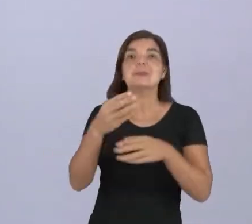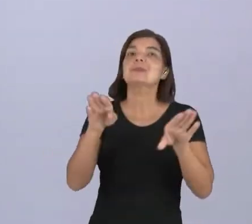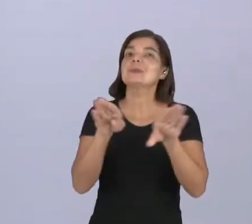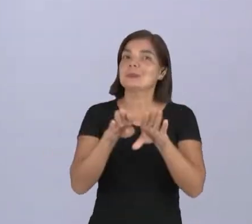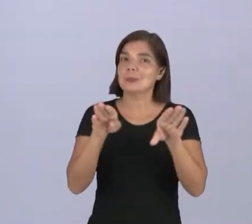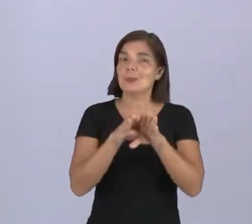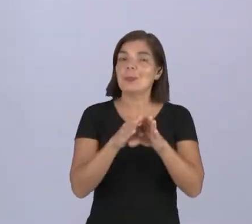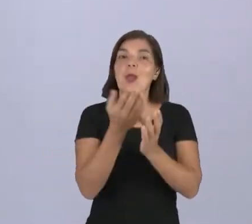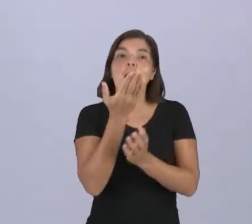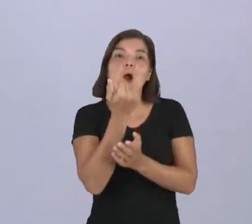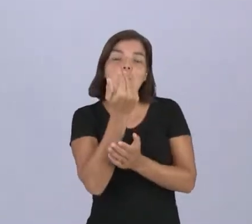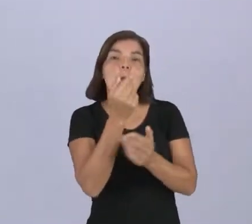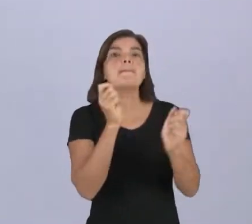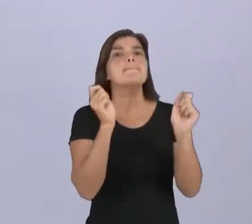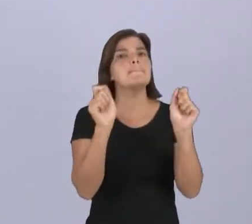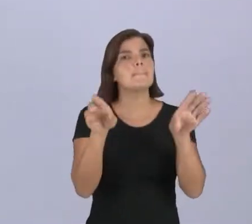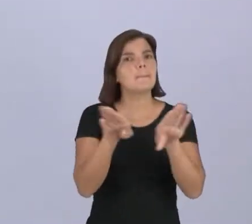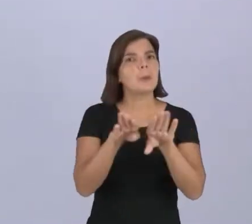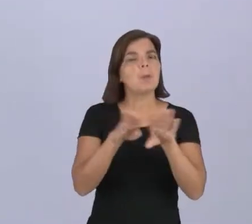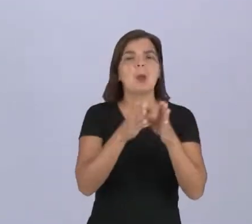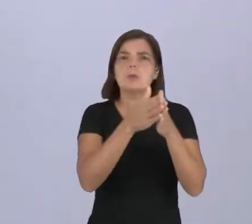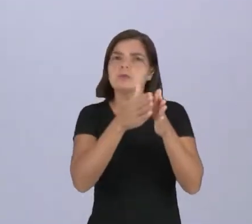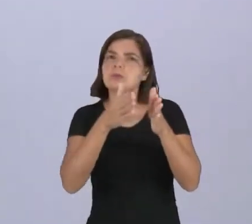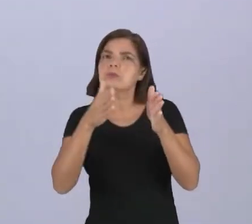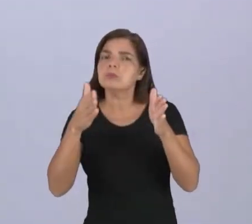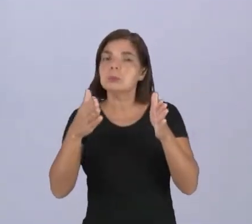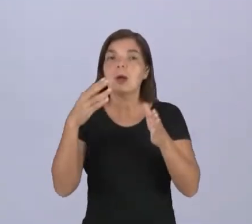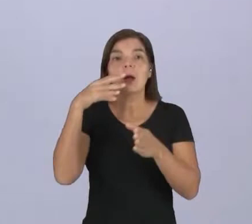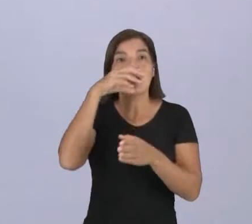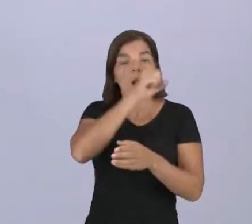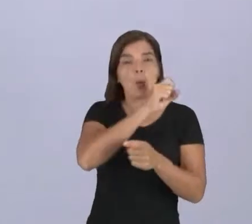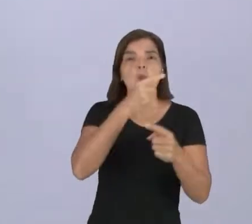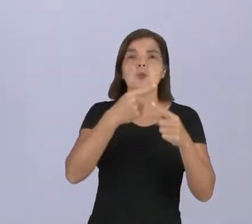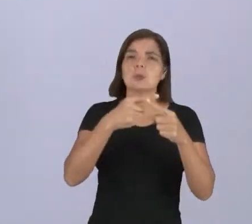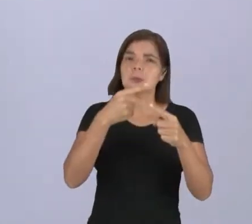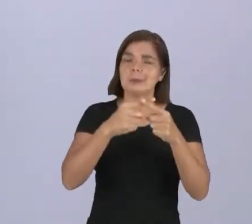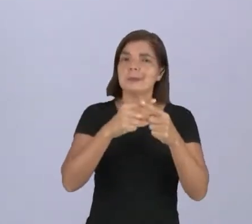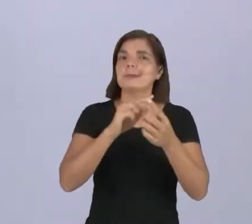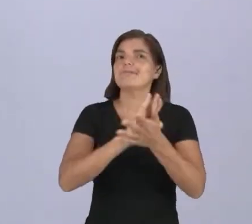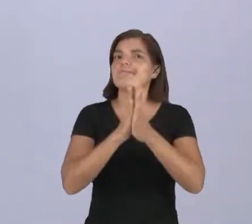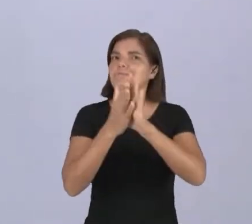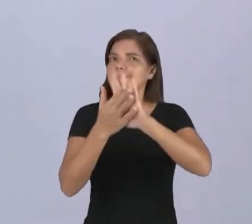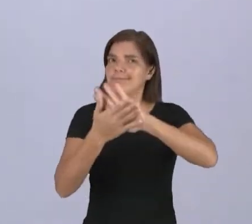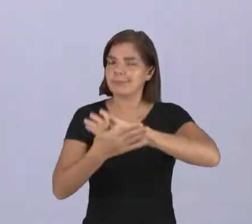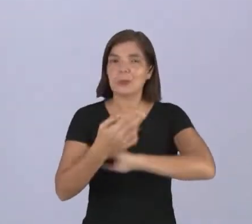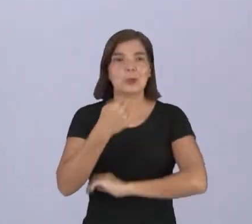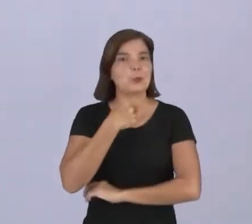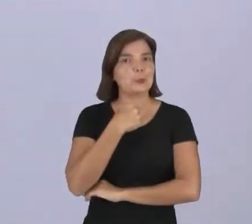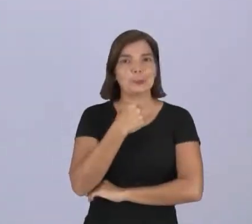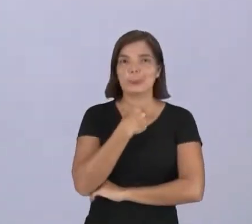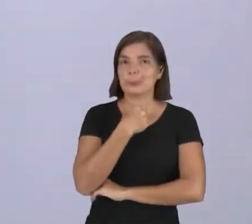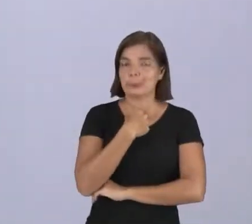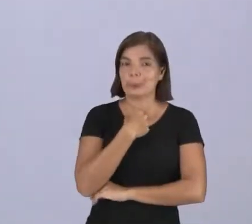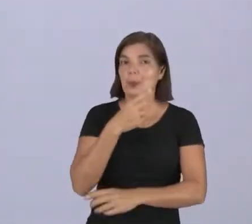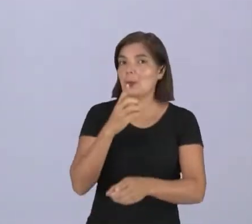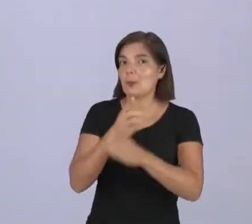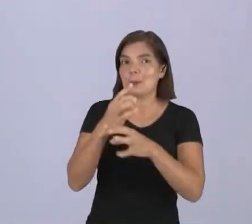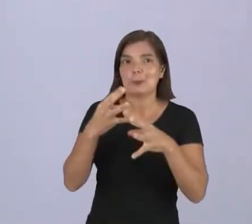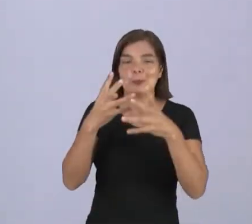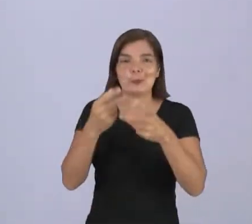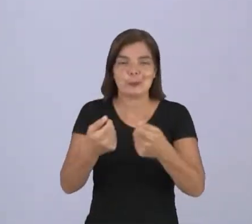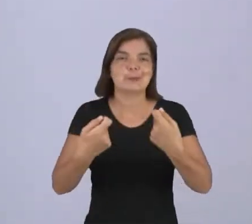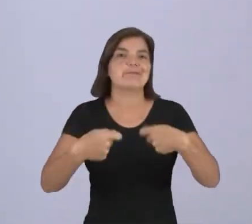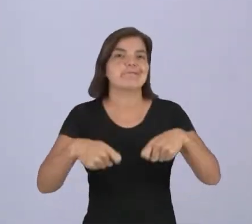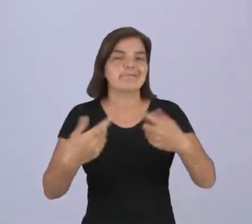mesmo as sobras de alimento, porque poderia haver algum período que de repente poderia sofrer escassez, que de repente ele não poderia encontrar todos os